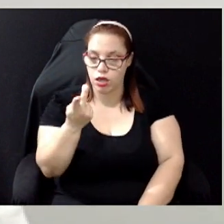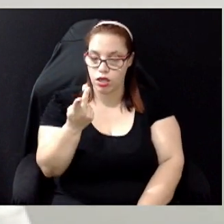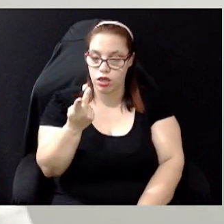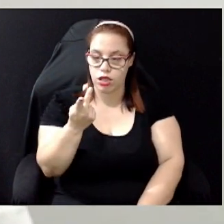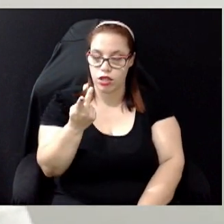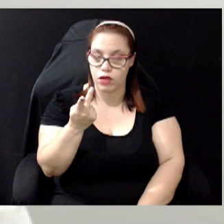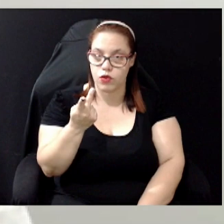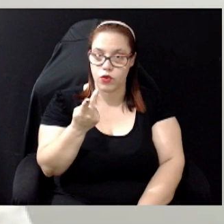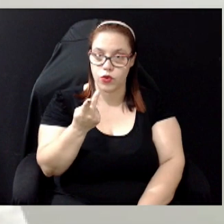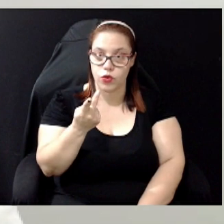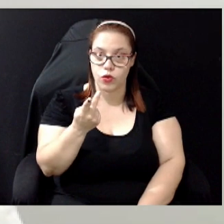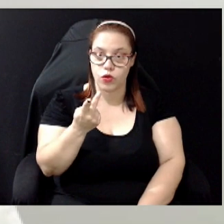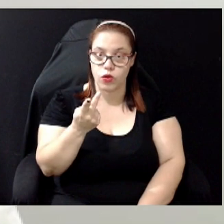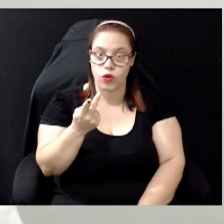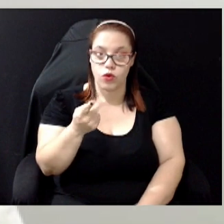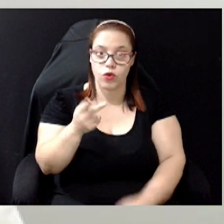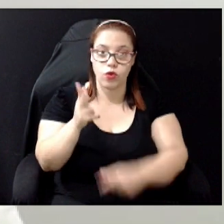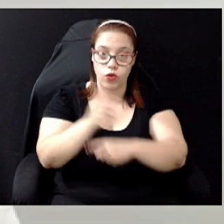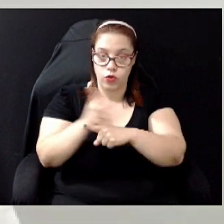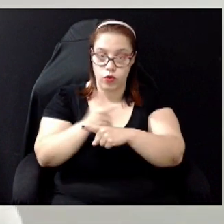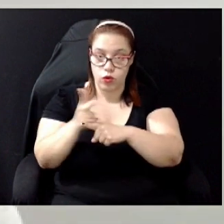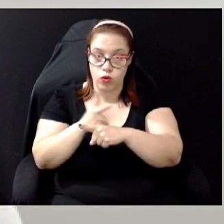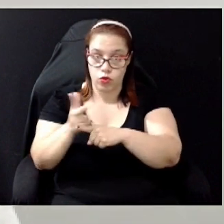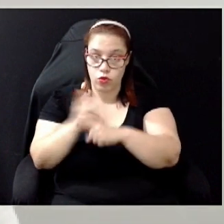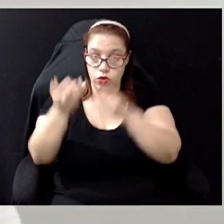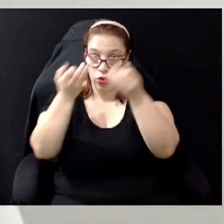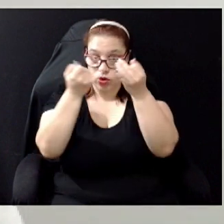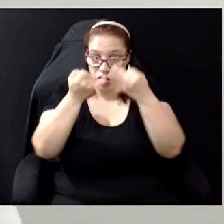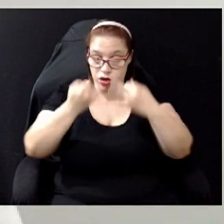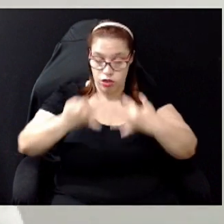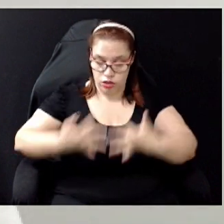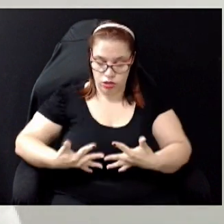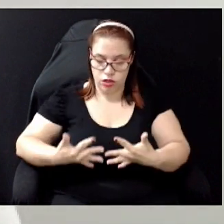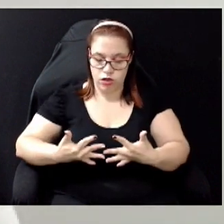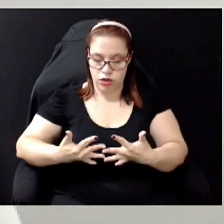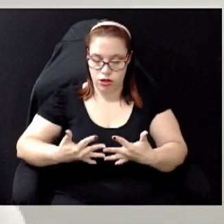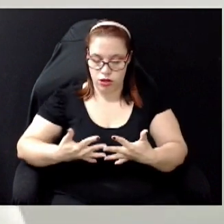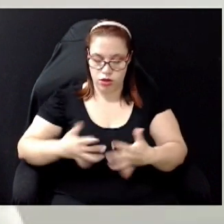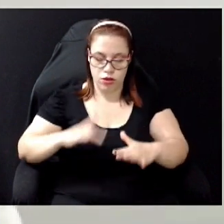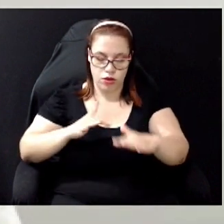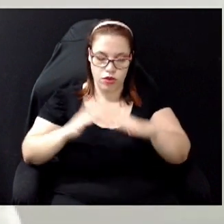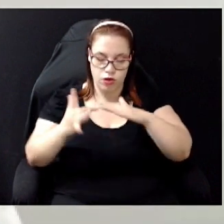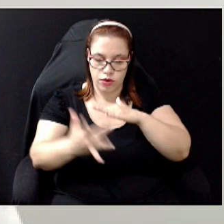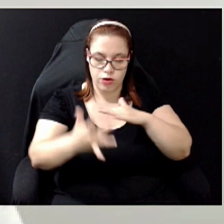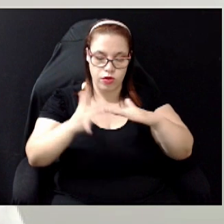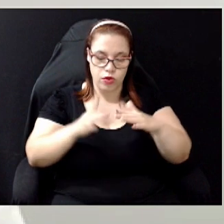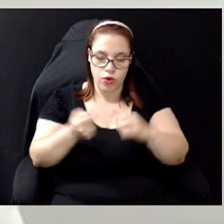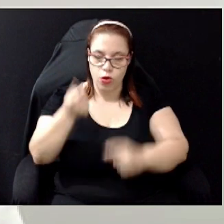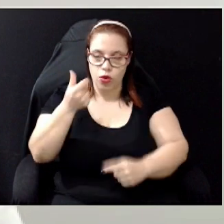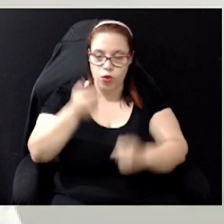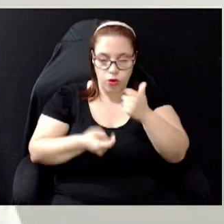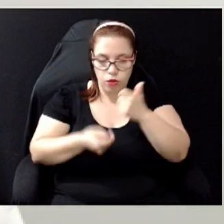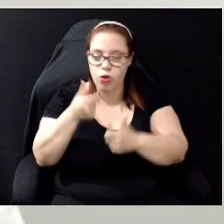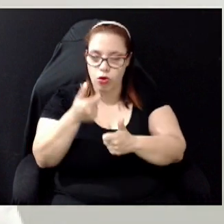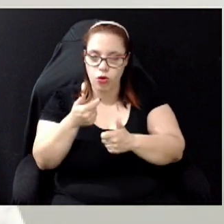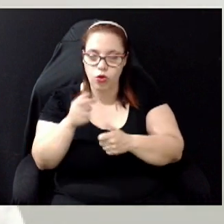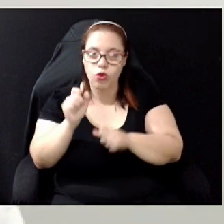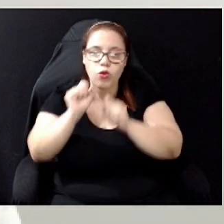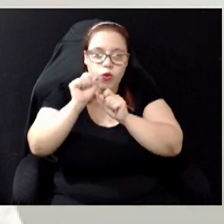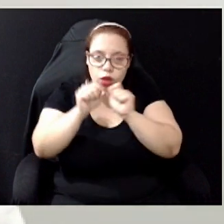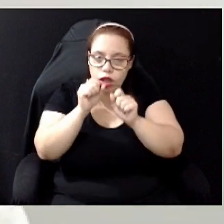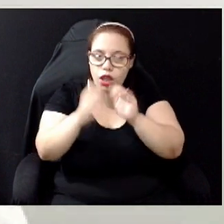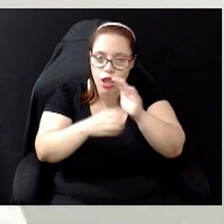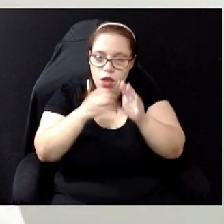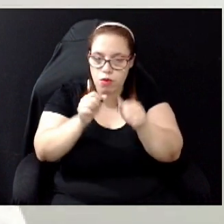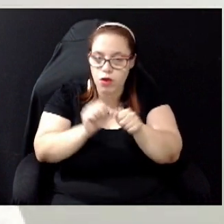RH, nós temos vídeos explicativos que estão sendo lançados bastante nas redes sociais, mostrando um pouco do que a Sanasa faz,